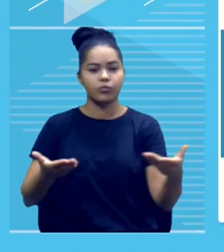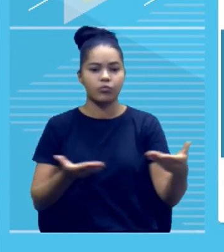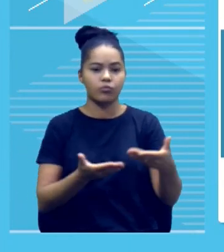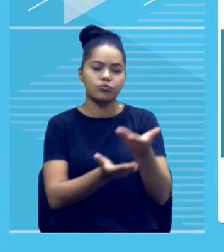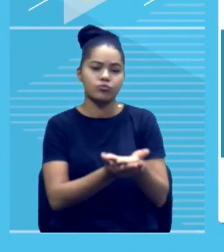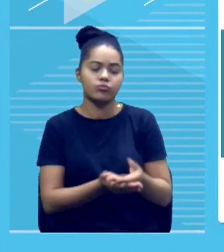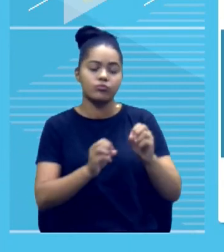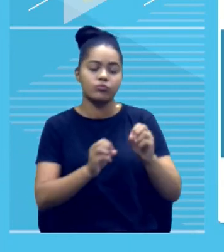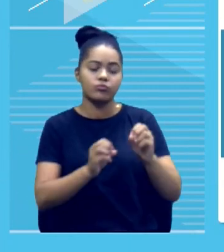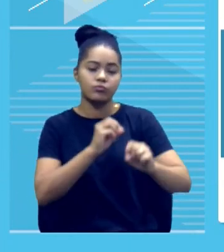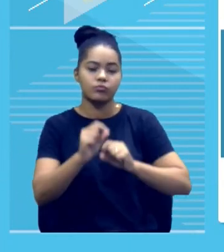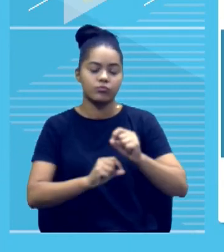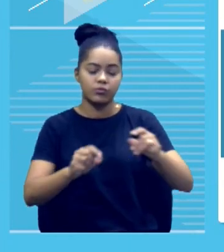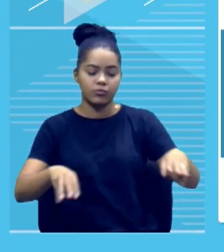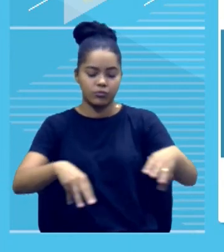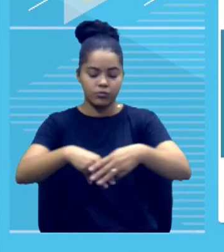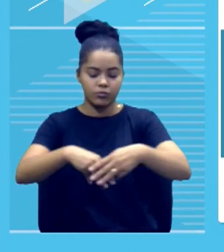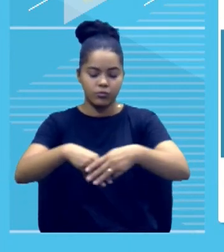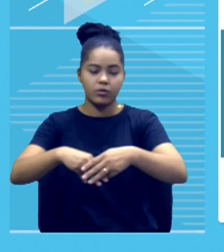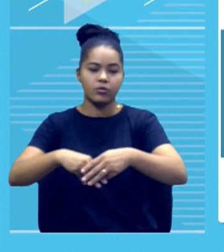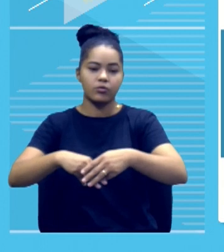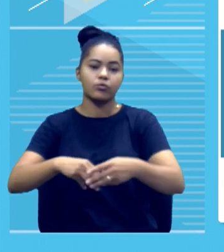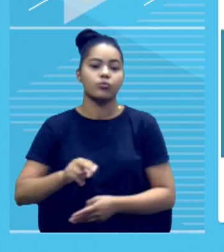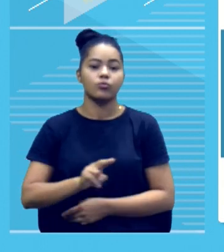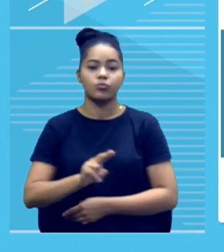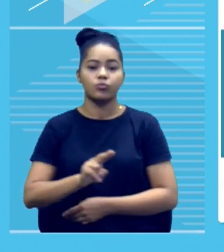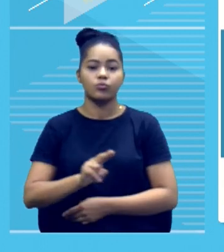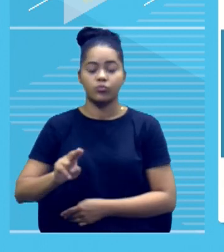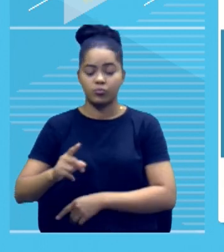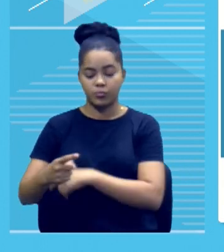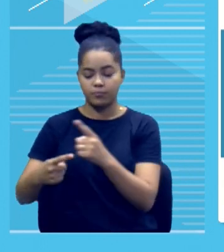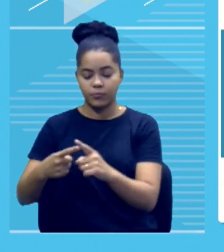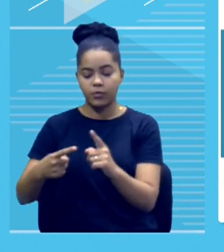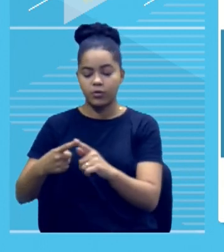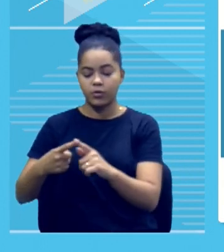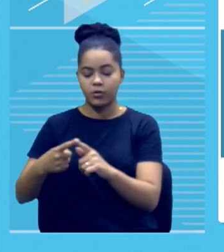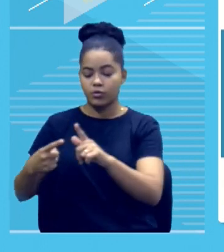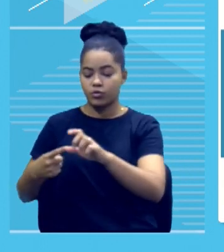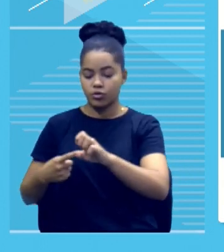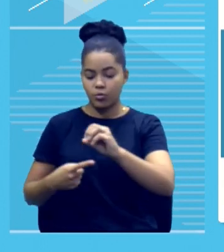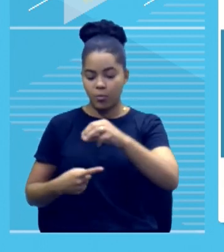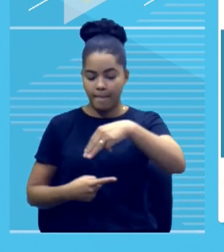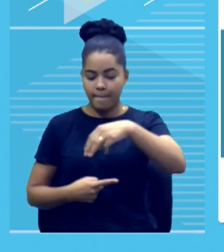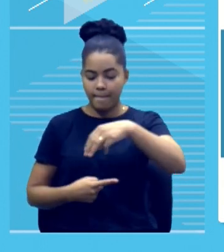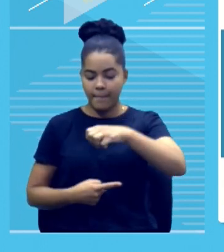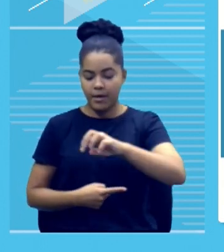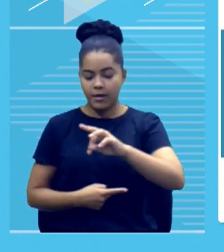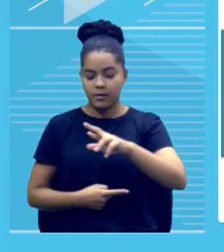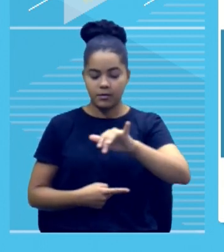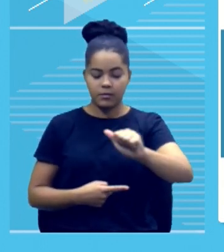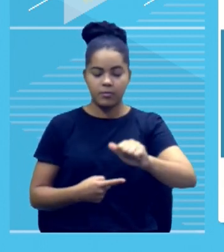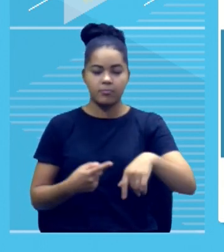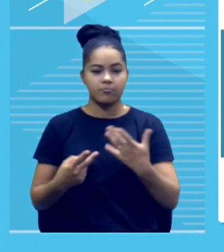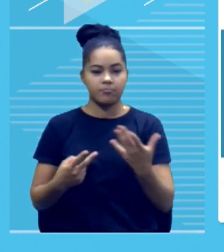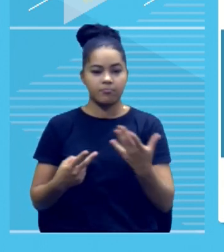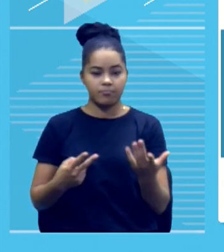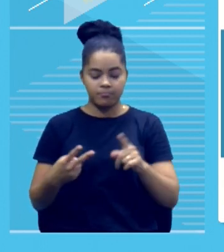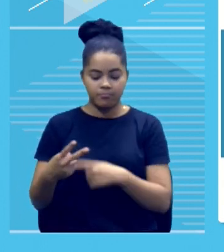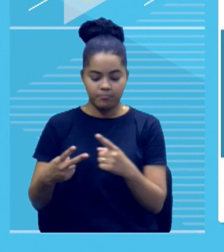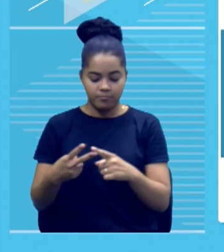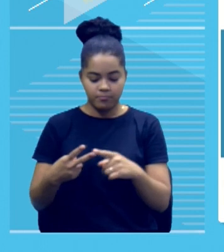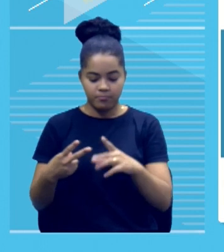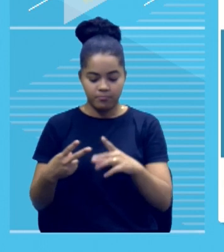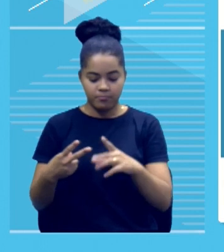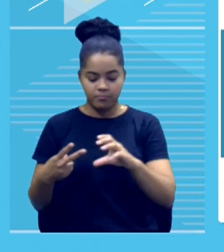vamos nos enveredar na isomeria ótica. Só lembrando que isomeria geométrica e ótica é isomeria espacial. E a data de